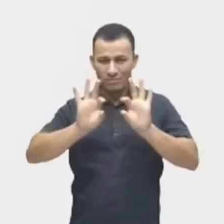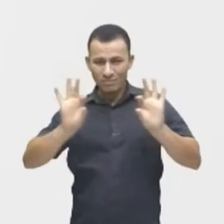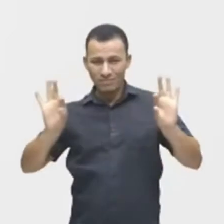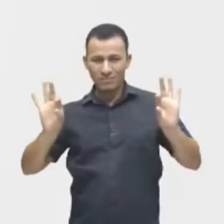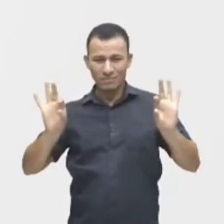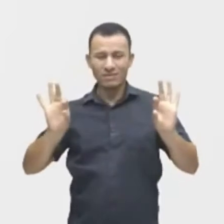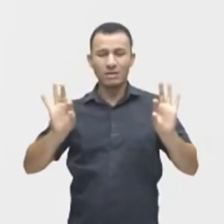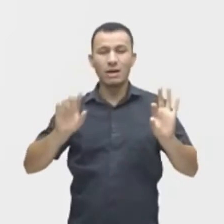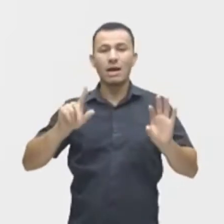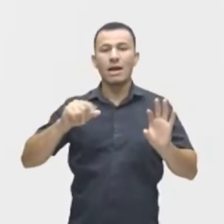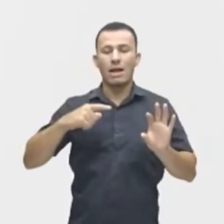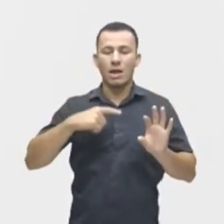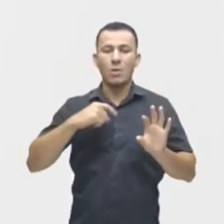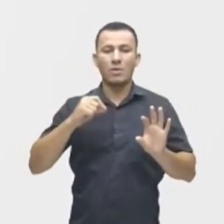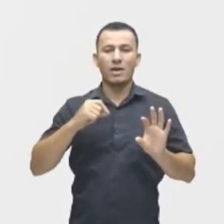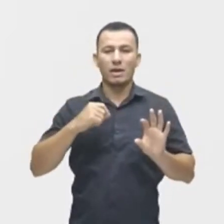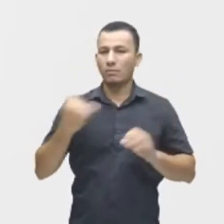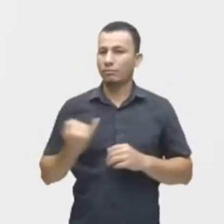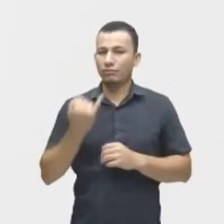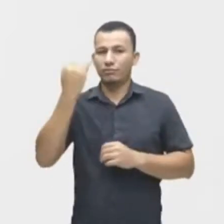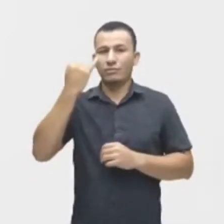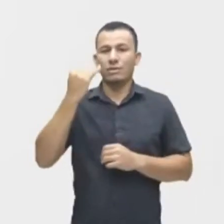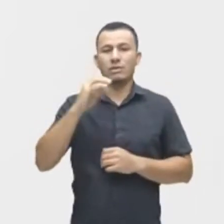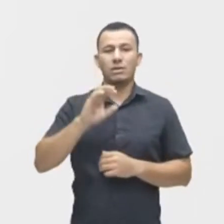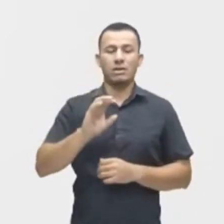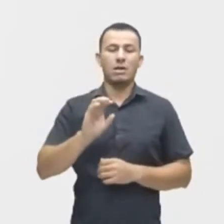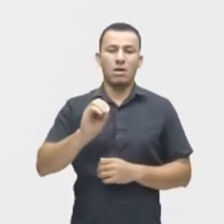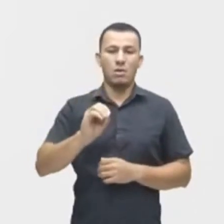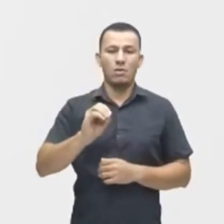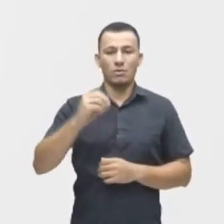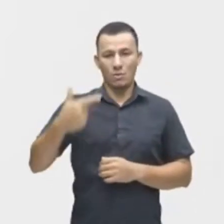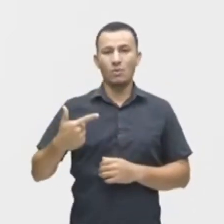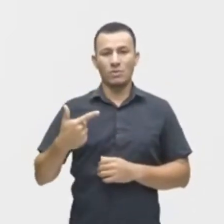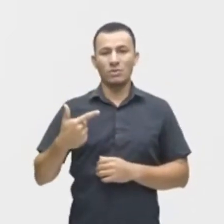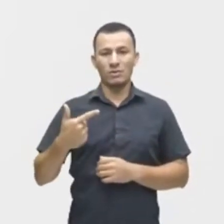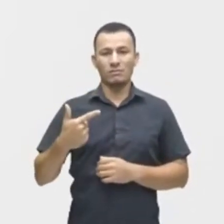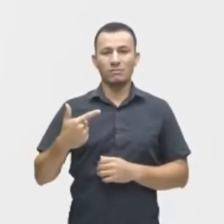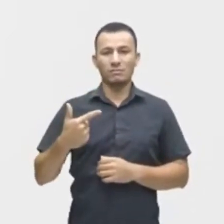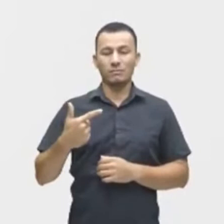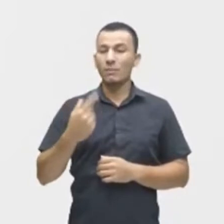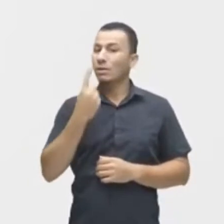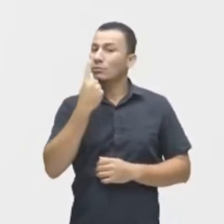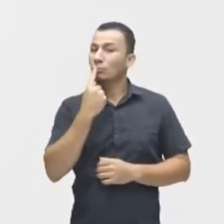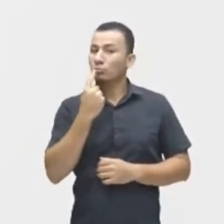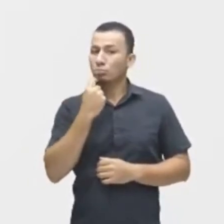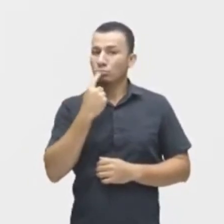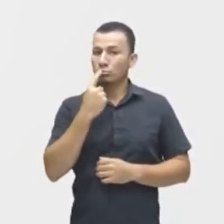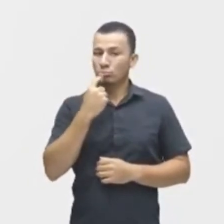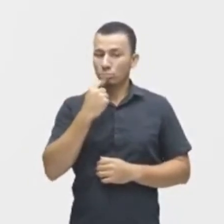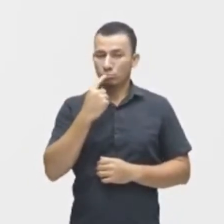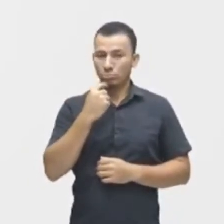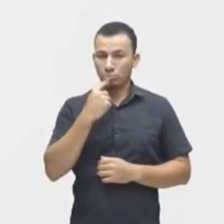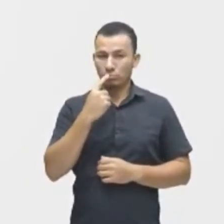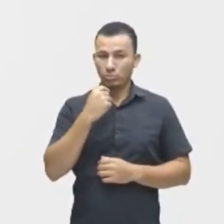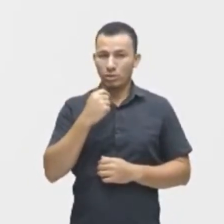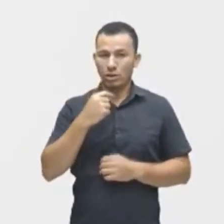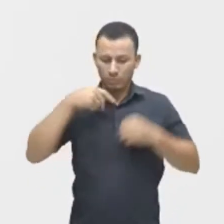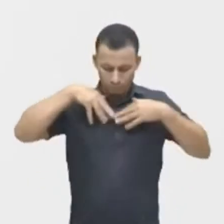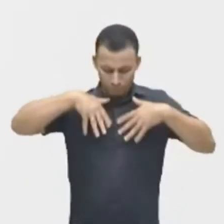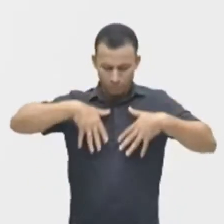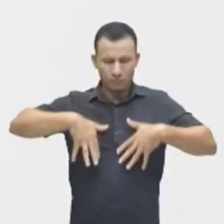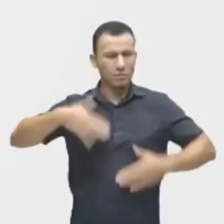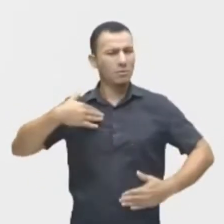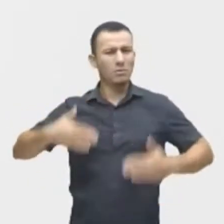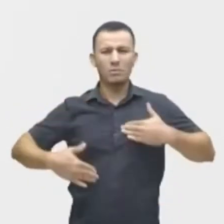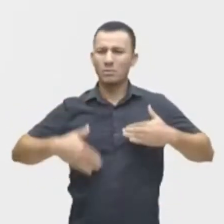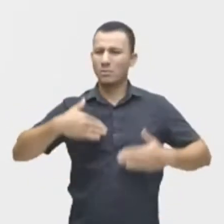são ricas em oxigênio, tá bom, gente? Ela transporta esse sangue para toda outra parte do